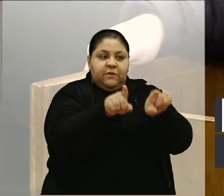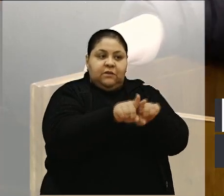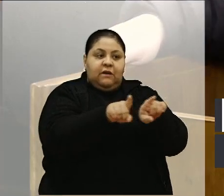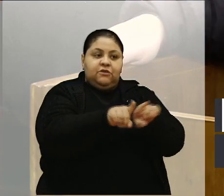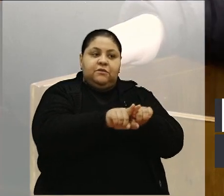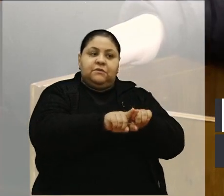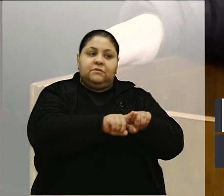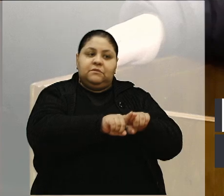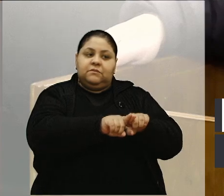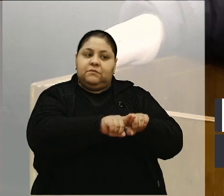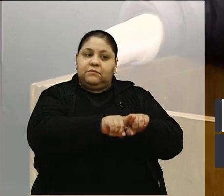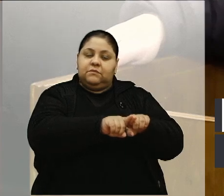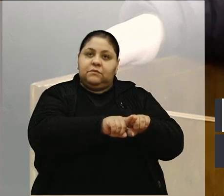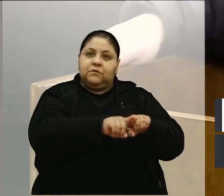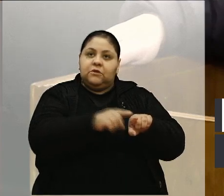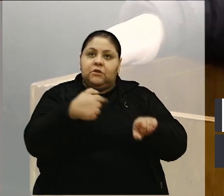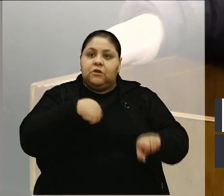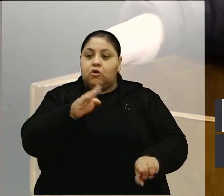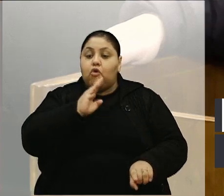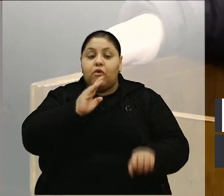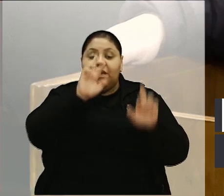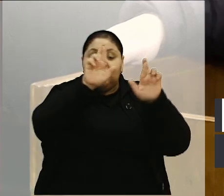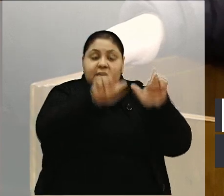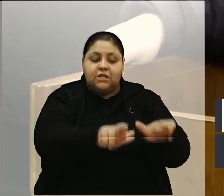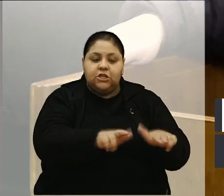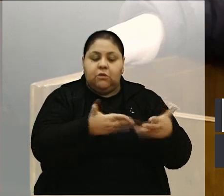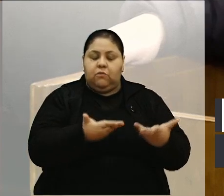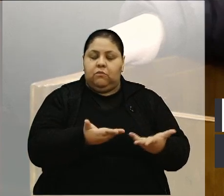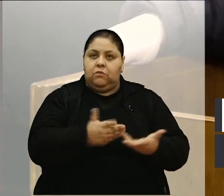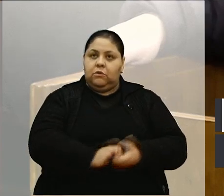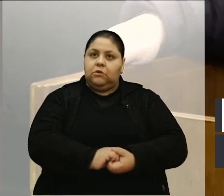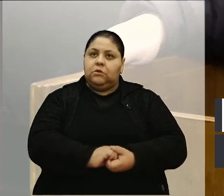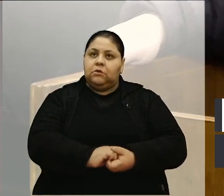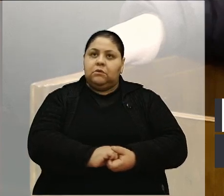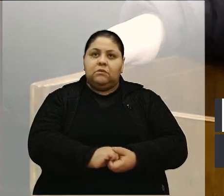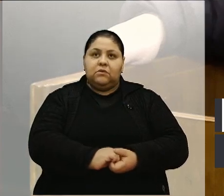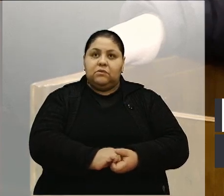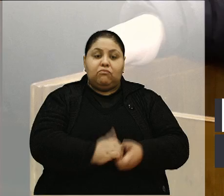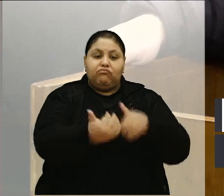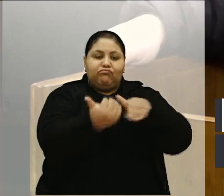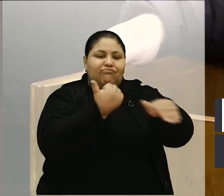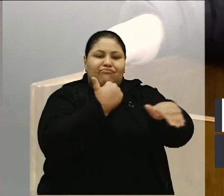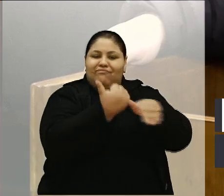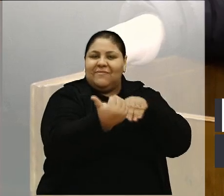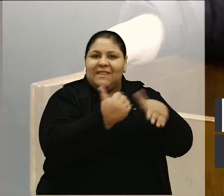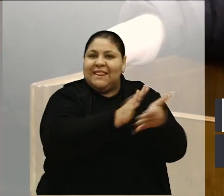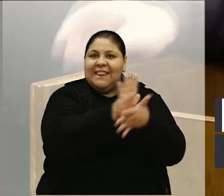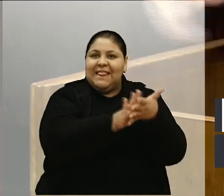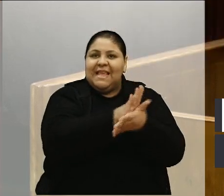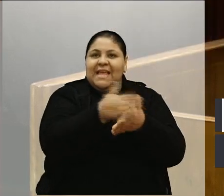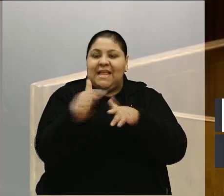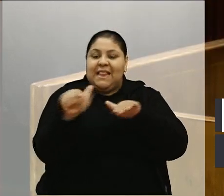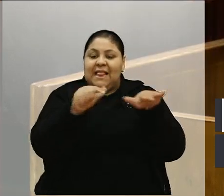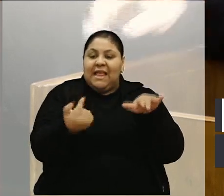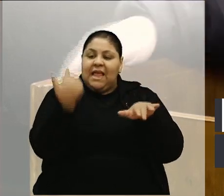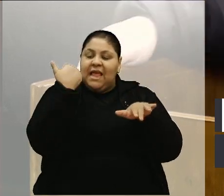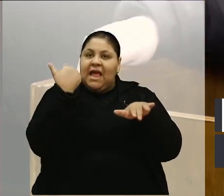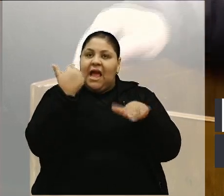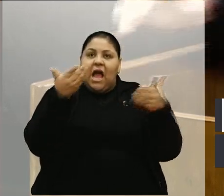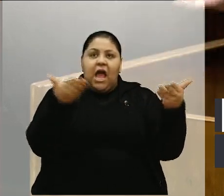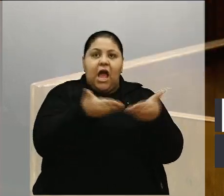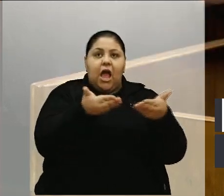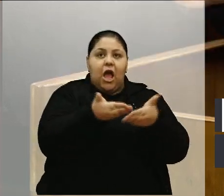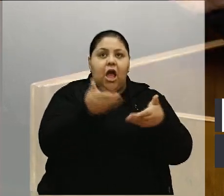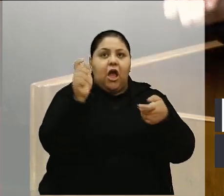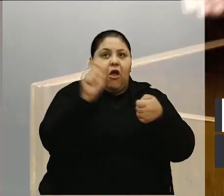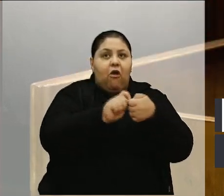ao Montes Claro. Eu conheço a região. É intransitável. Semana passada eu trouxe aqui, agora foram lá,